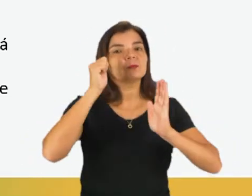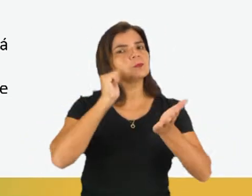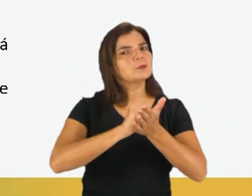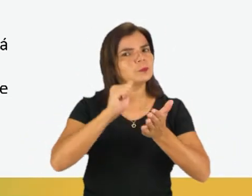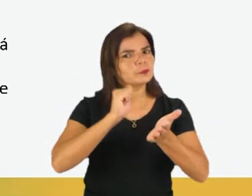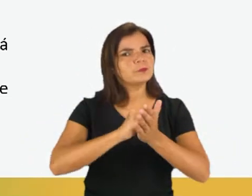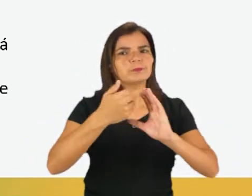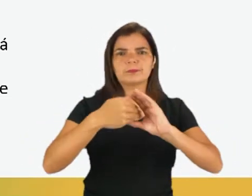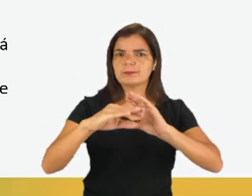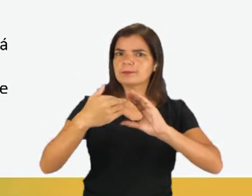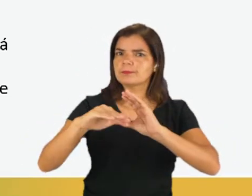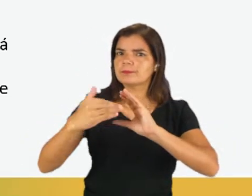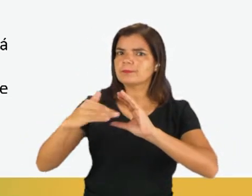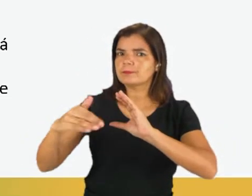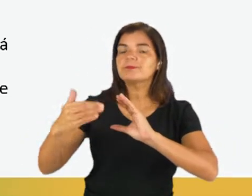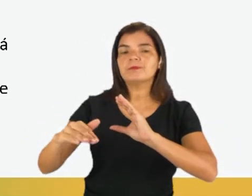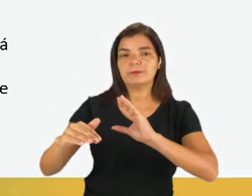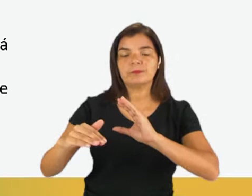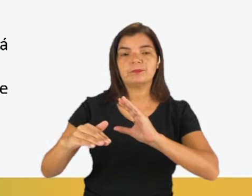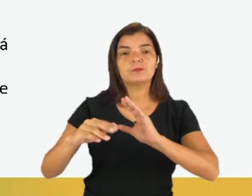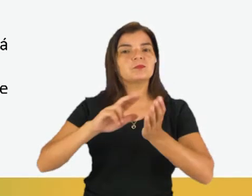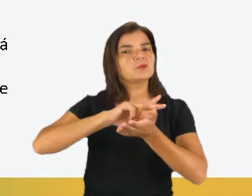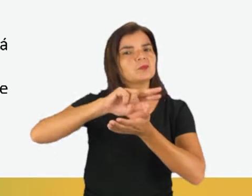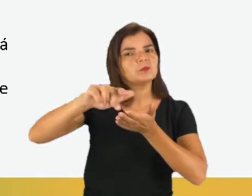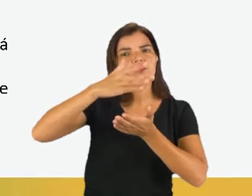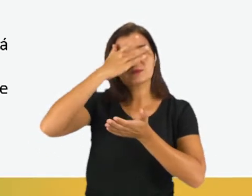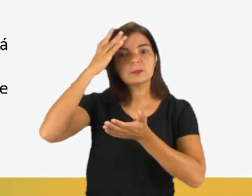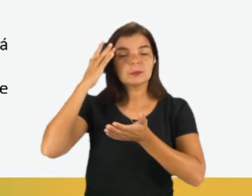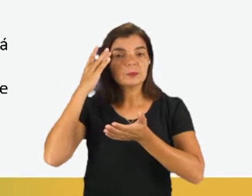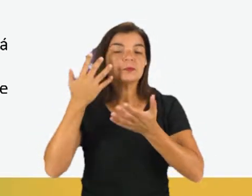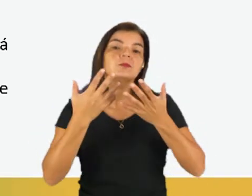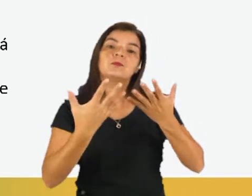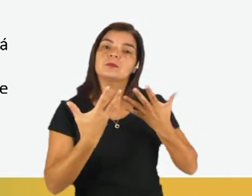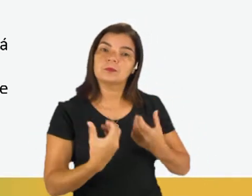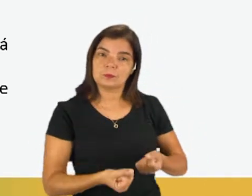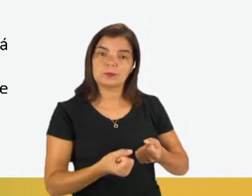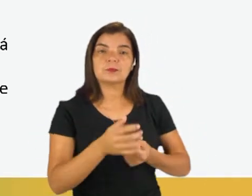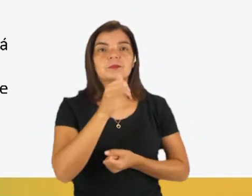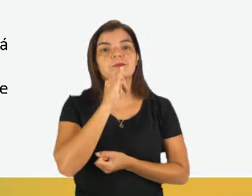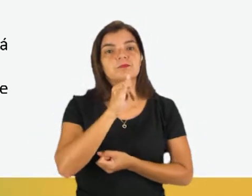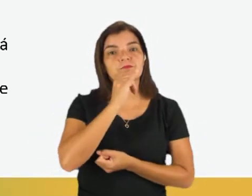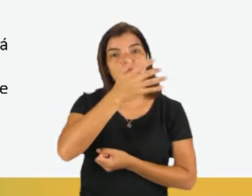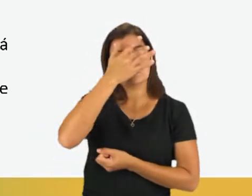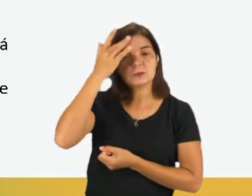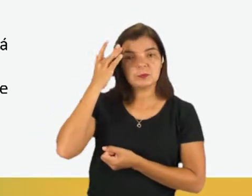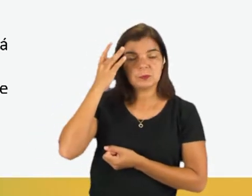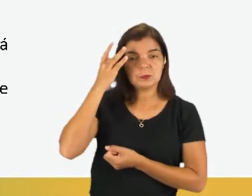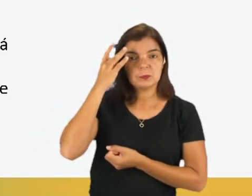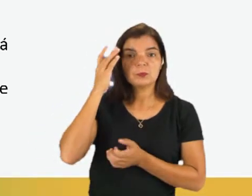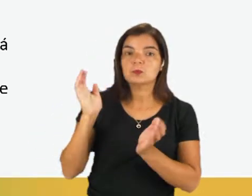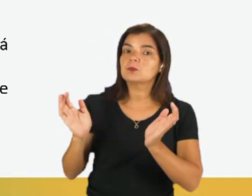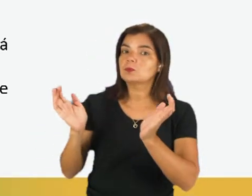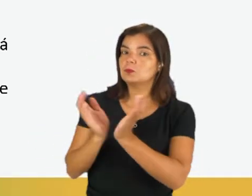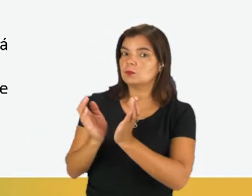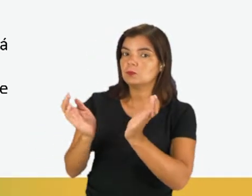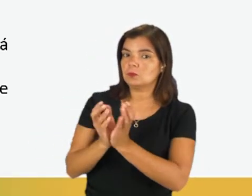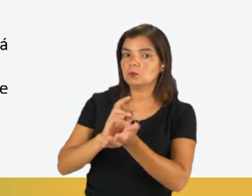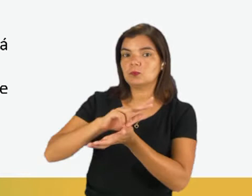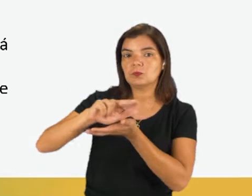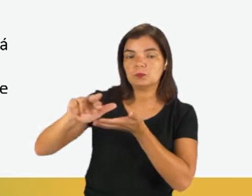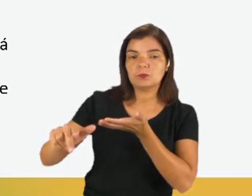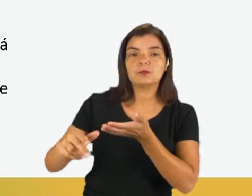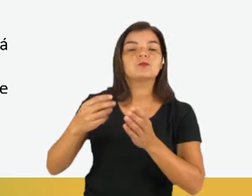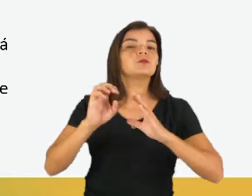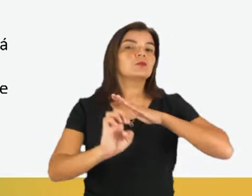a mensagem para um ou mais receptores, por exemplo, uma pessoa, um grupo de indivíduos,